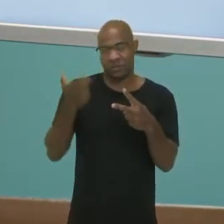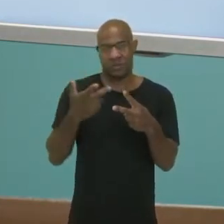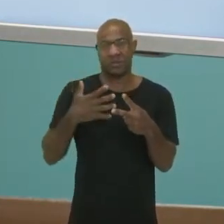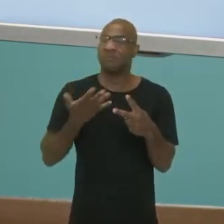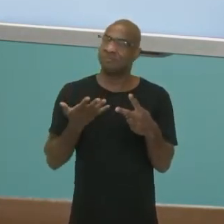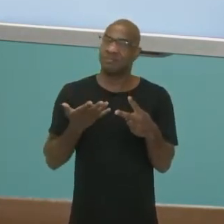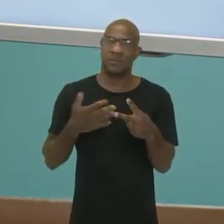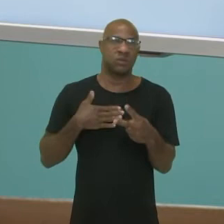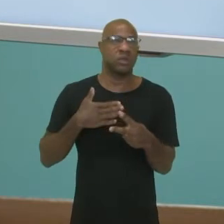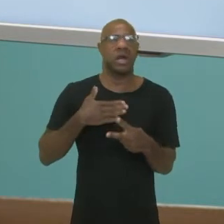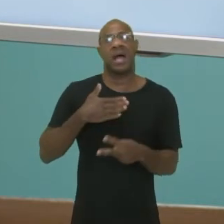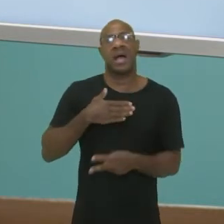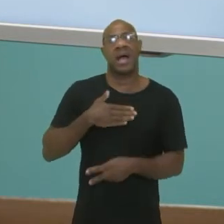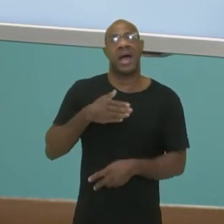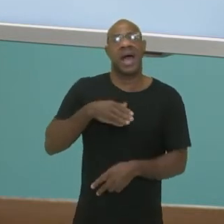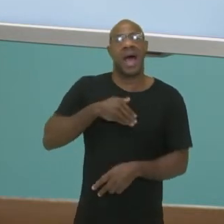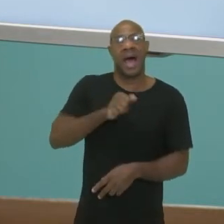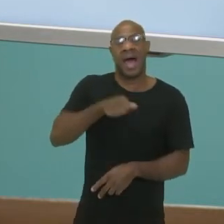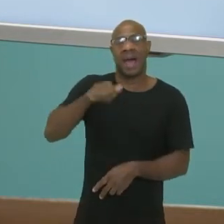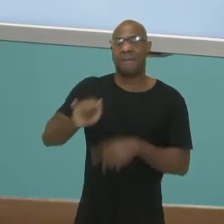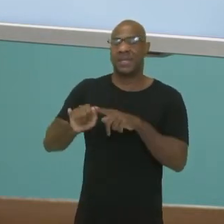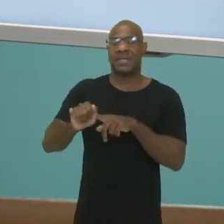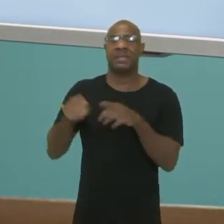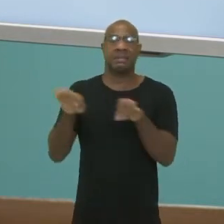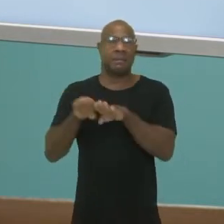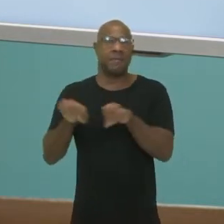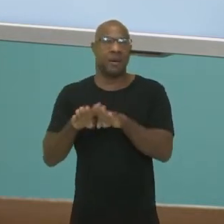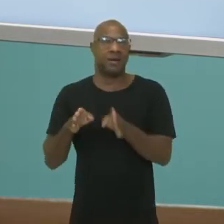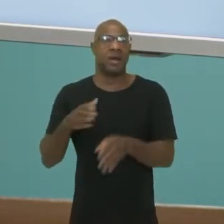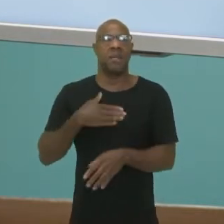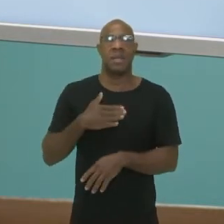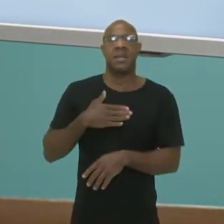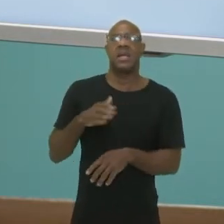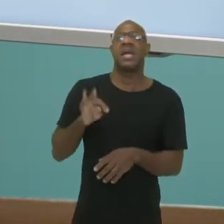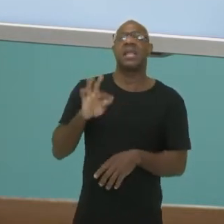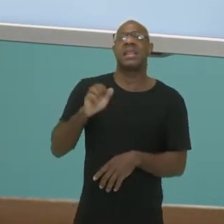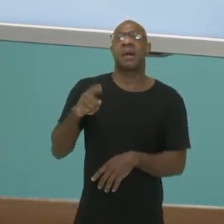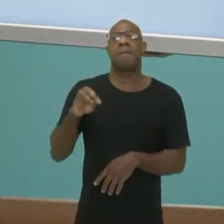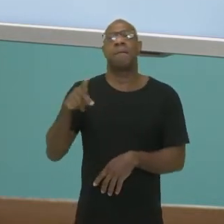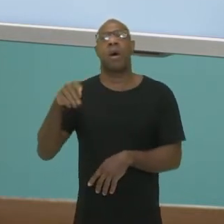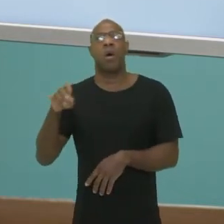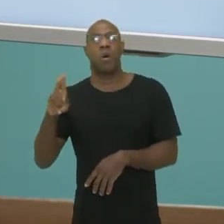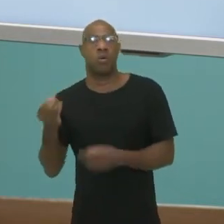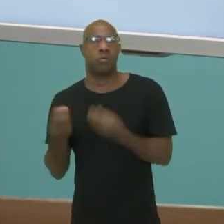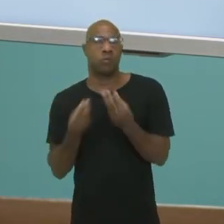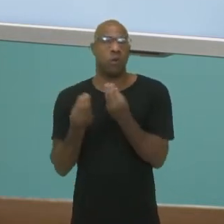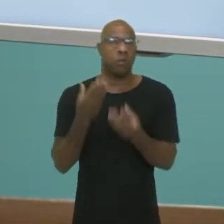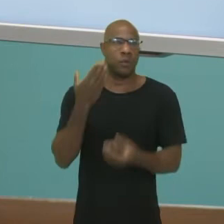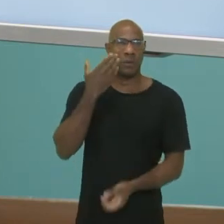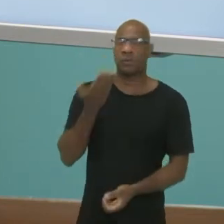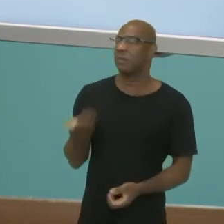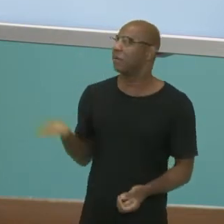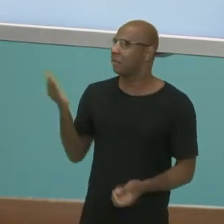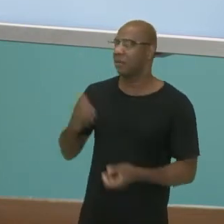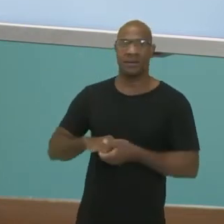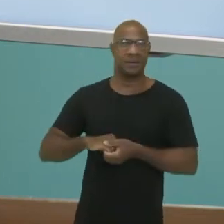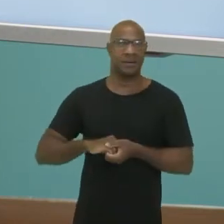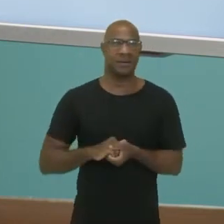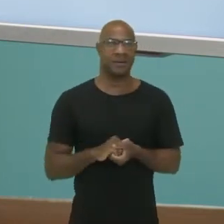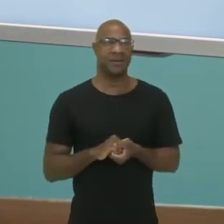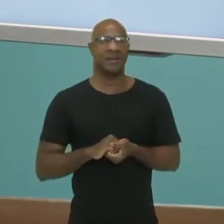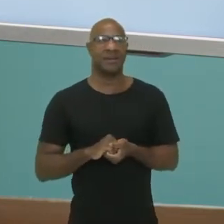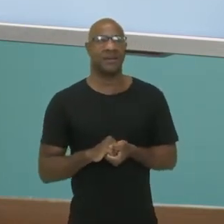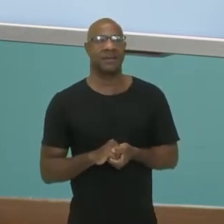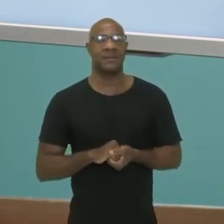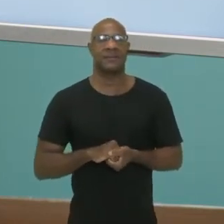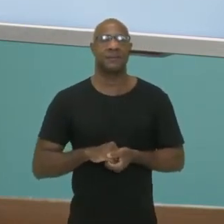dizem a mim tampouco. Agora, quando uma não gosta e a outra gosta, eu digo quando as duas gostam, eu falo